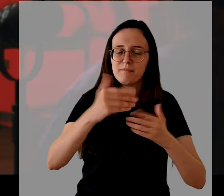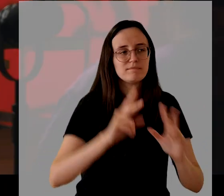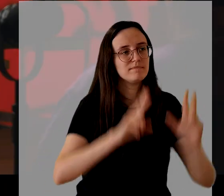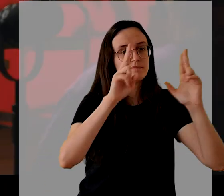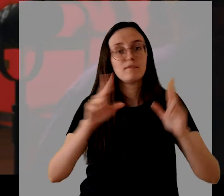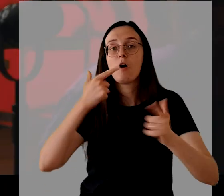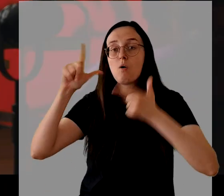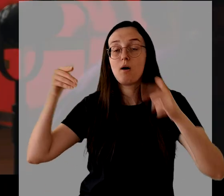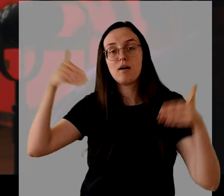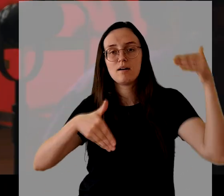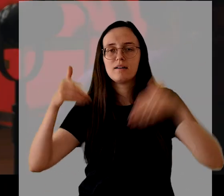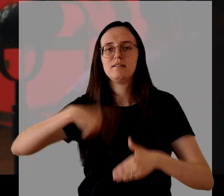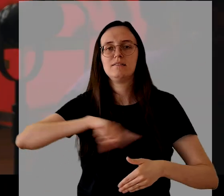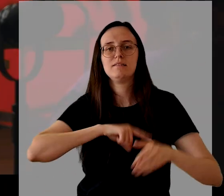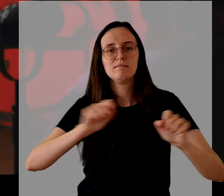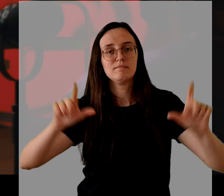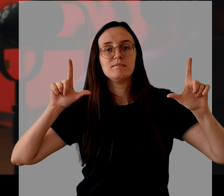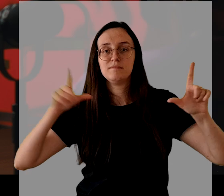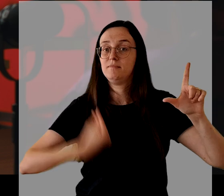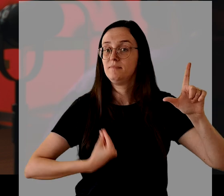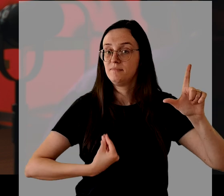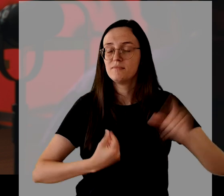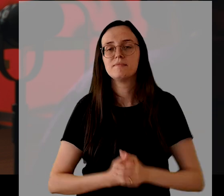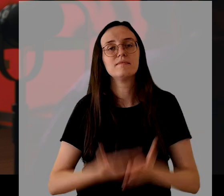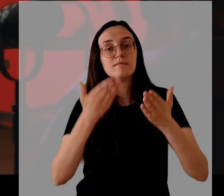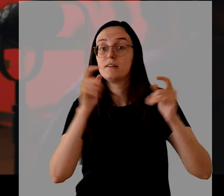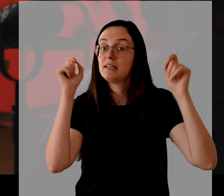com alguns outros participantes aí no nosso canal. Então,